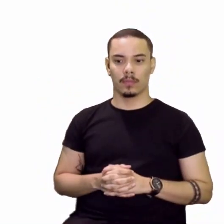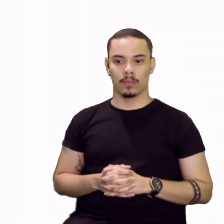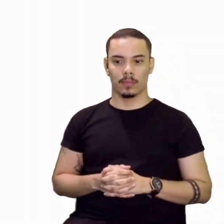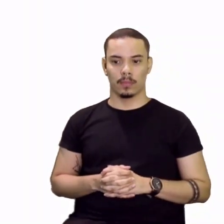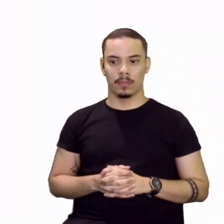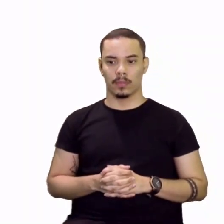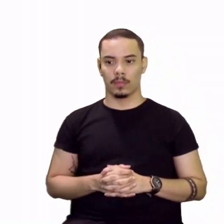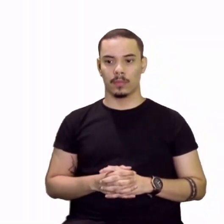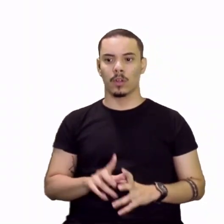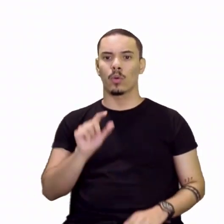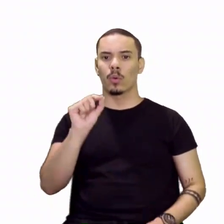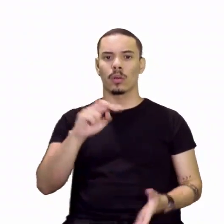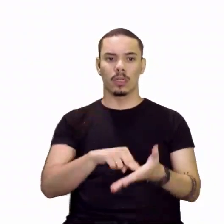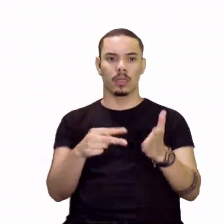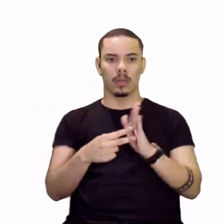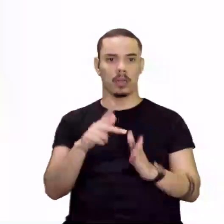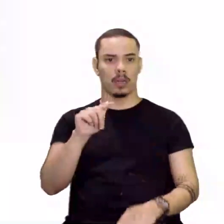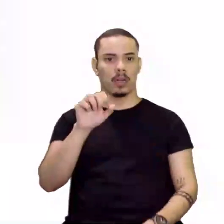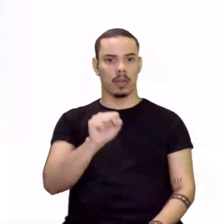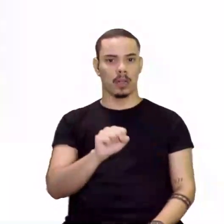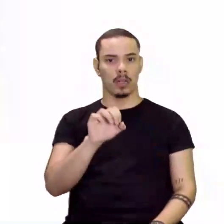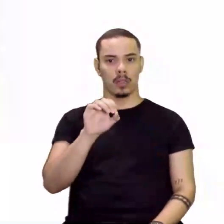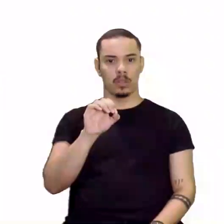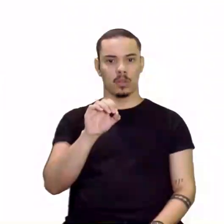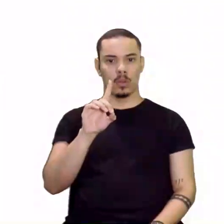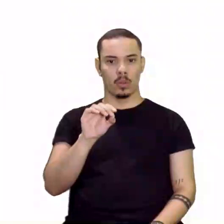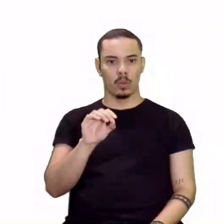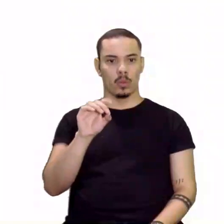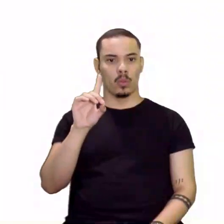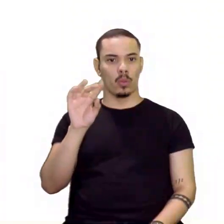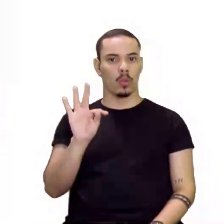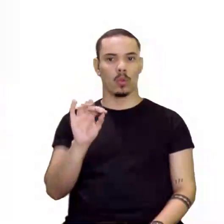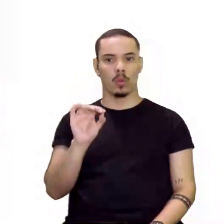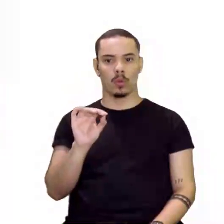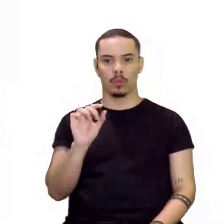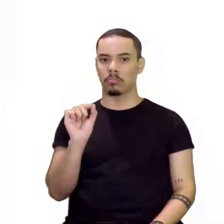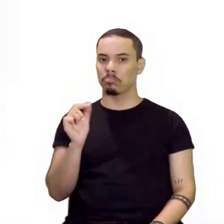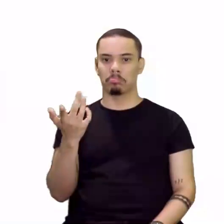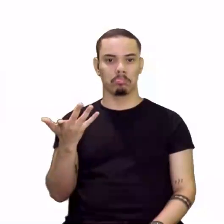O que é gasoduto? O que é oleoduto?